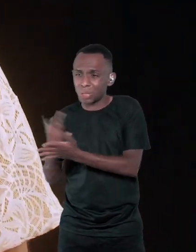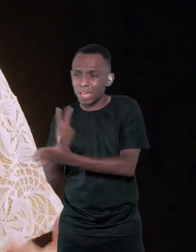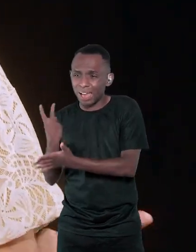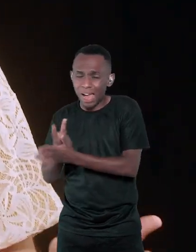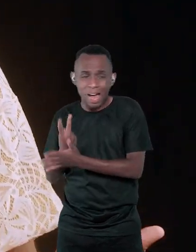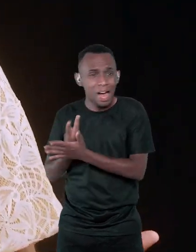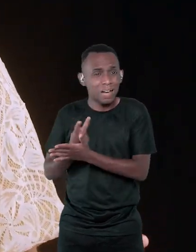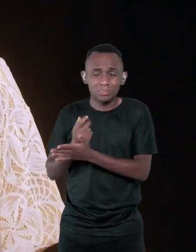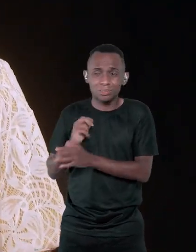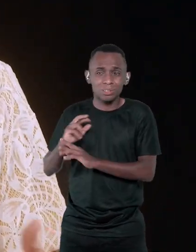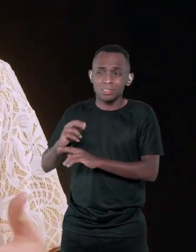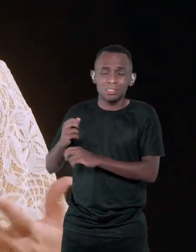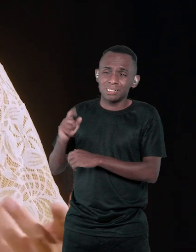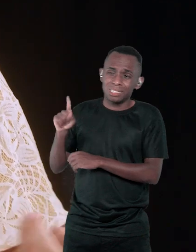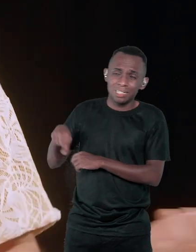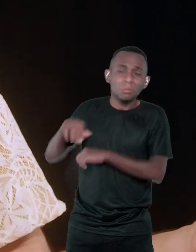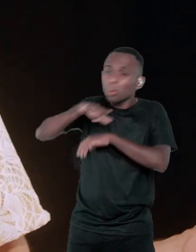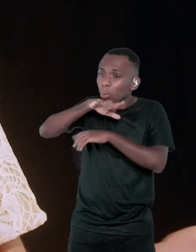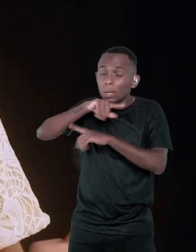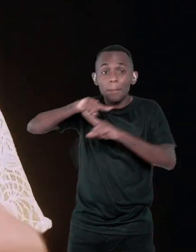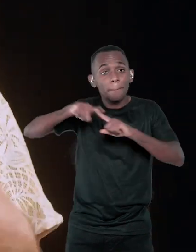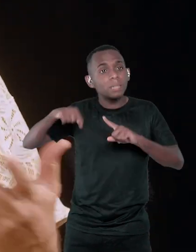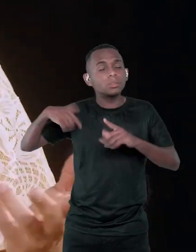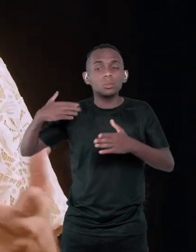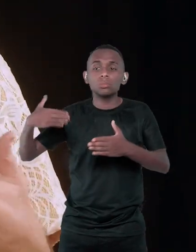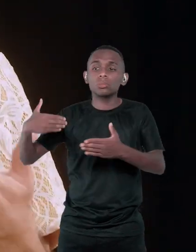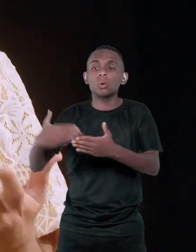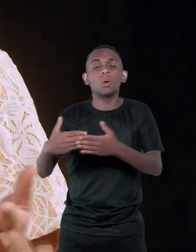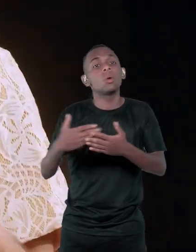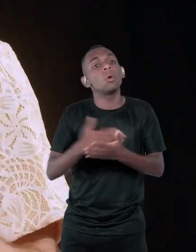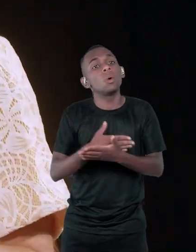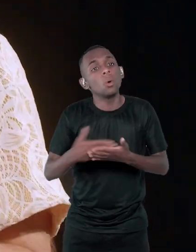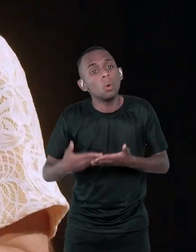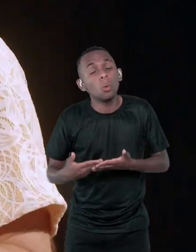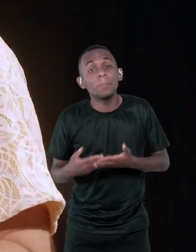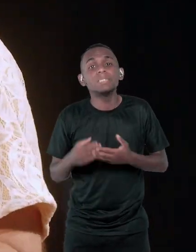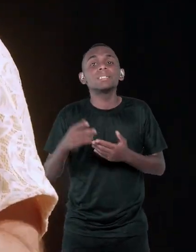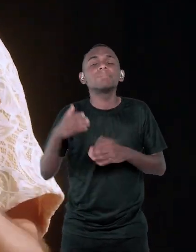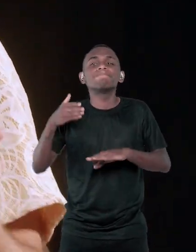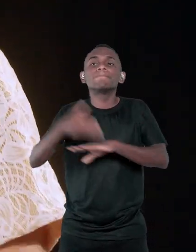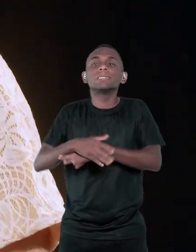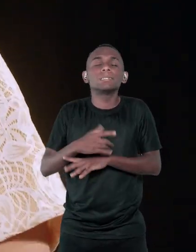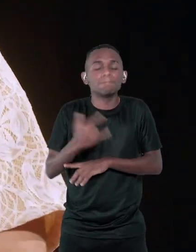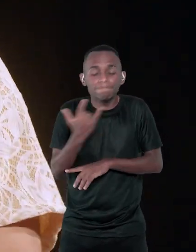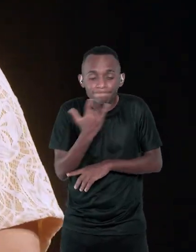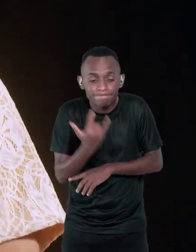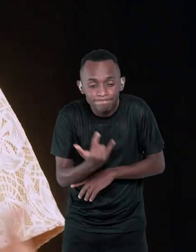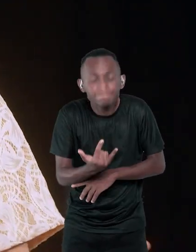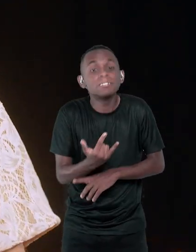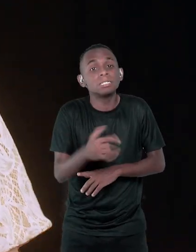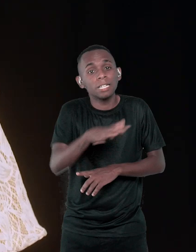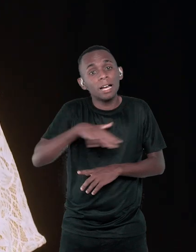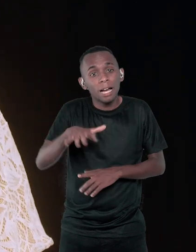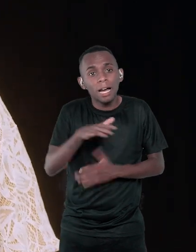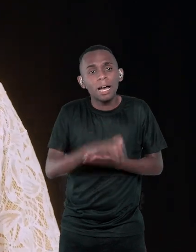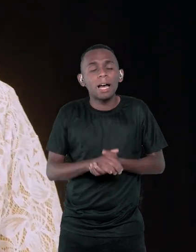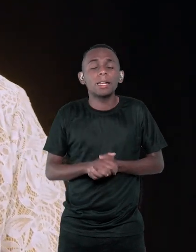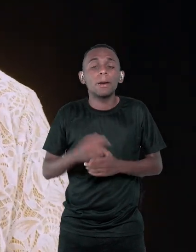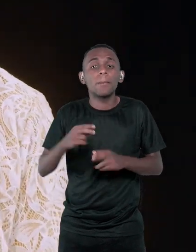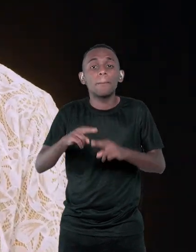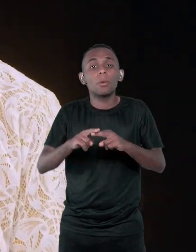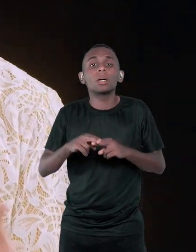uma coisa infrequente. Mas eu comecei a apaixonar por livros por causa de uma senhora chamada Agatha Christie, que é uma